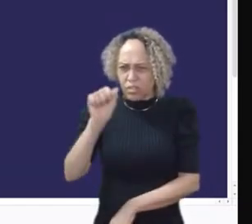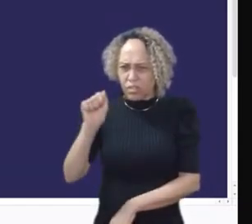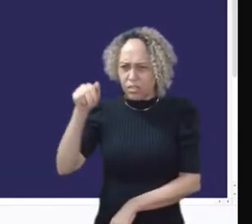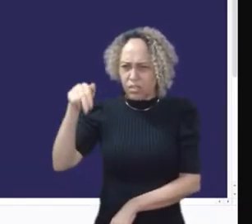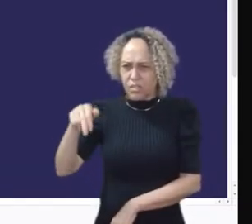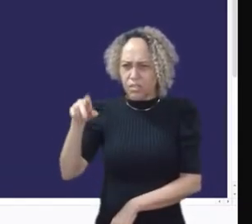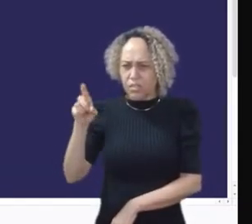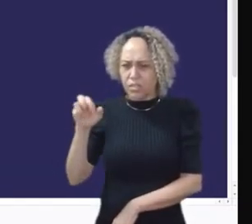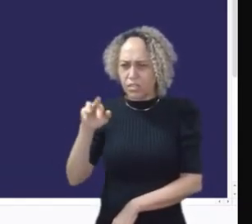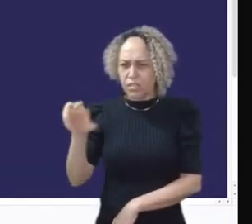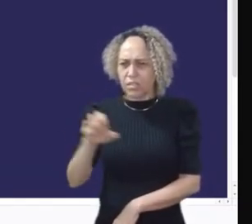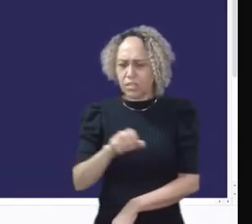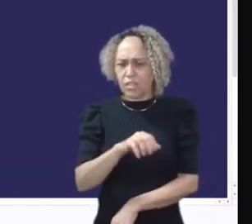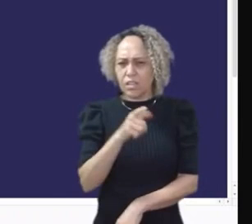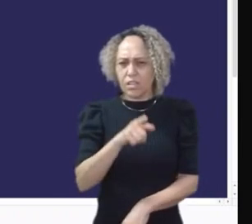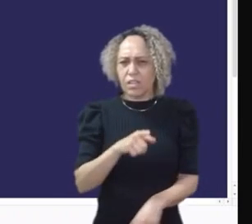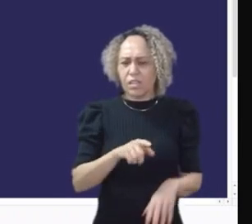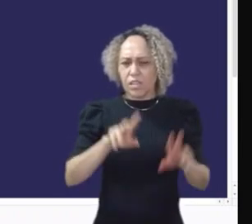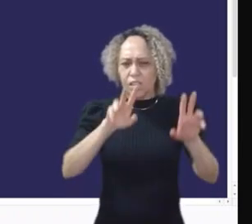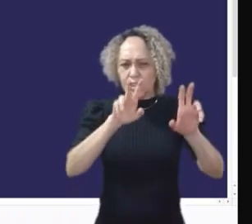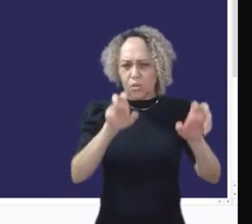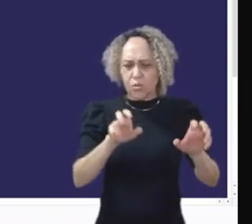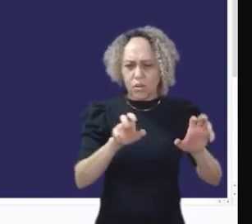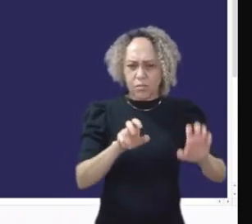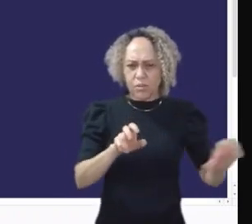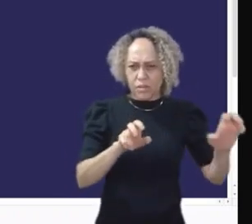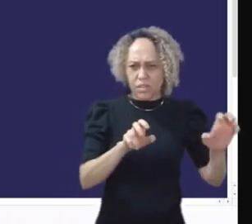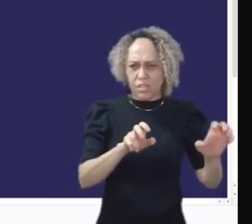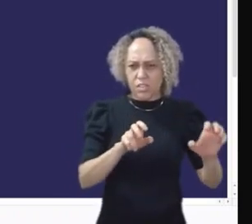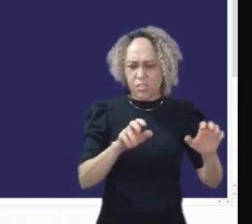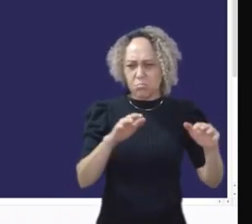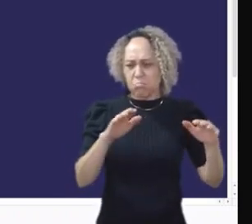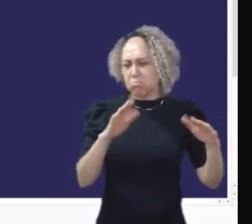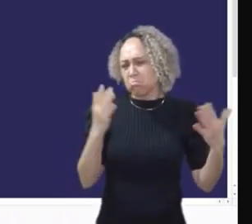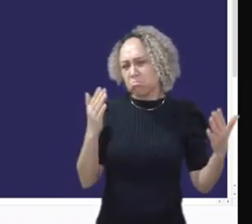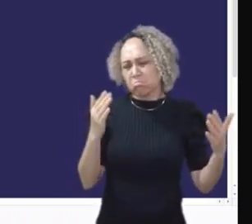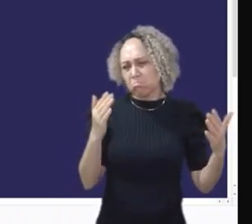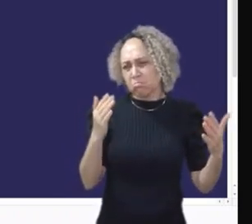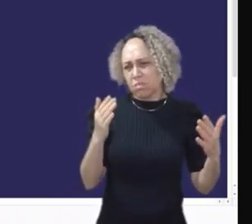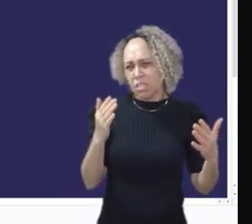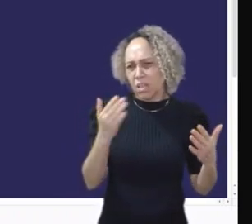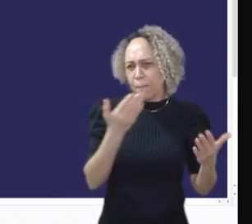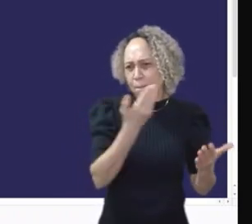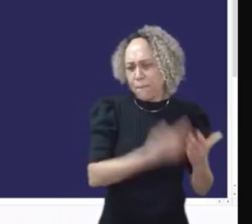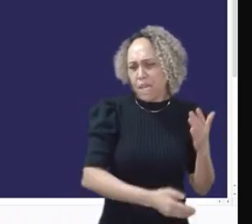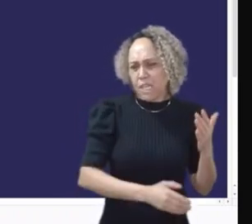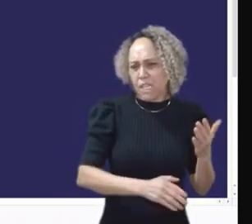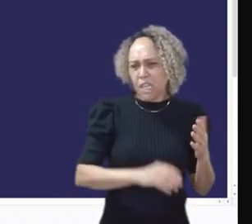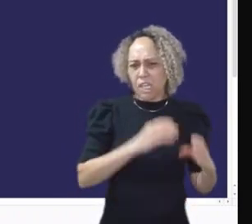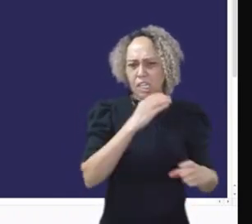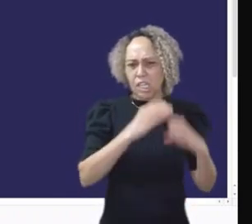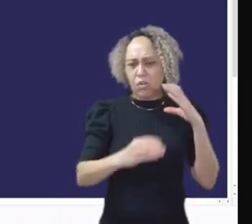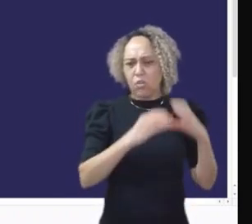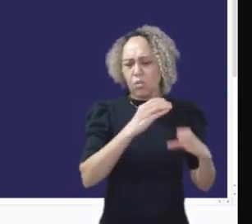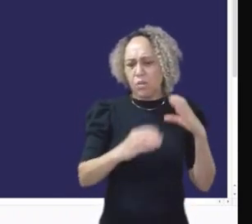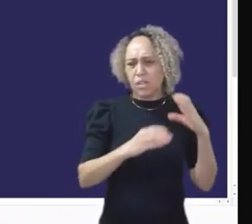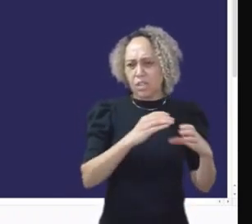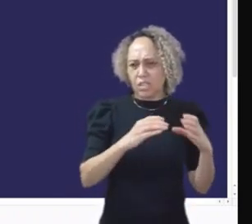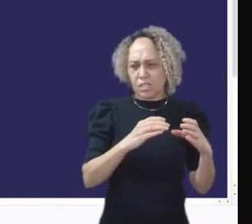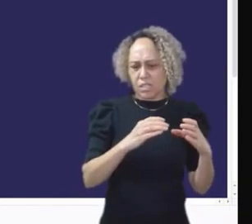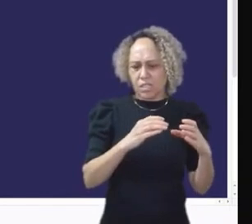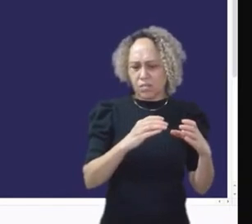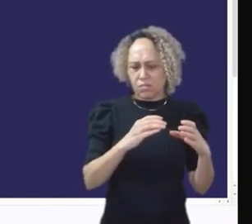Progressista ainda está em desvantagem na comunicação digital pergunto se uma alternativa viável para o